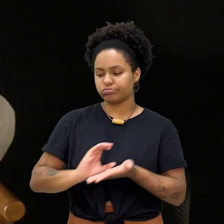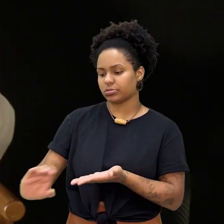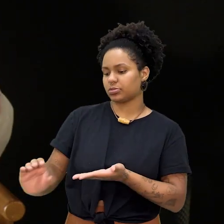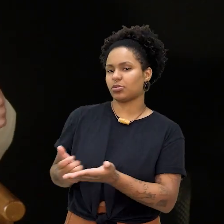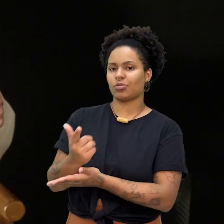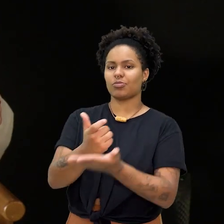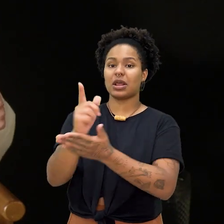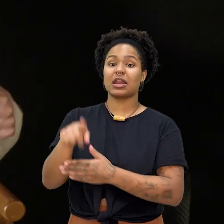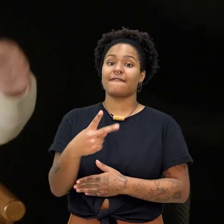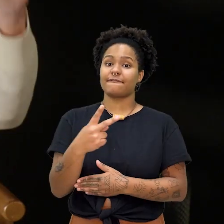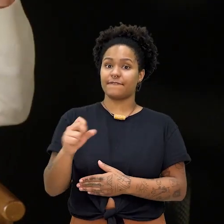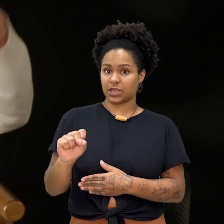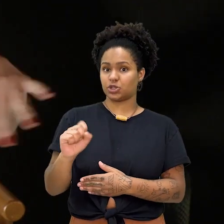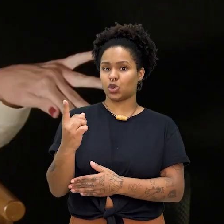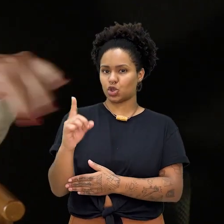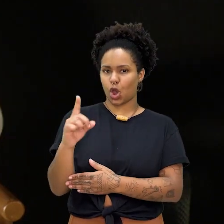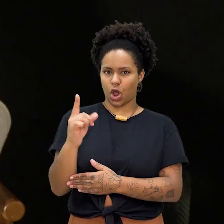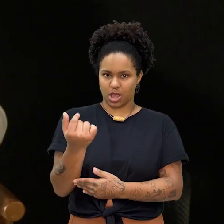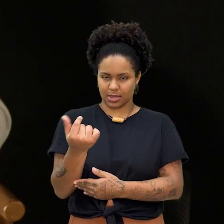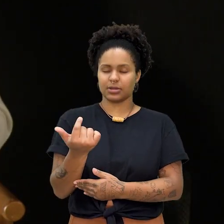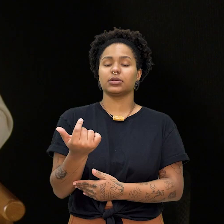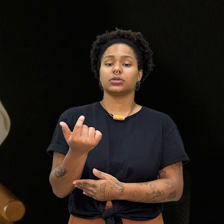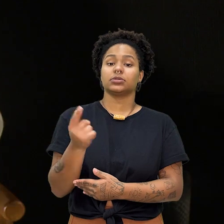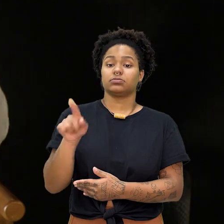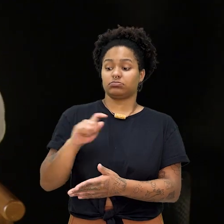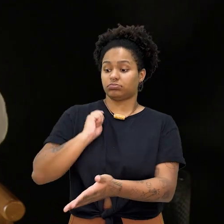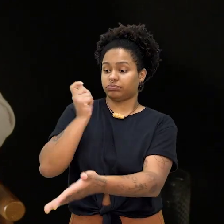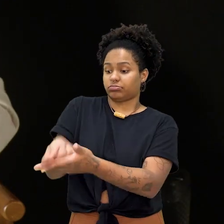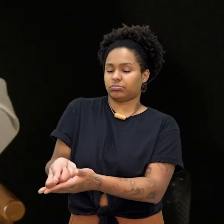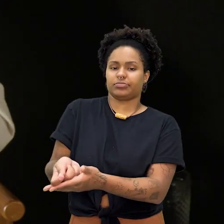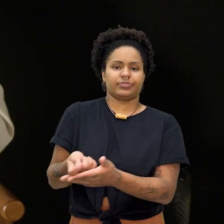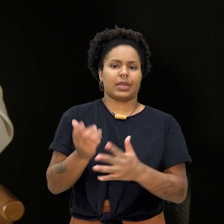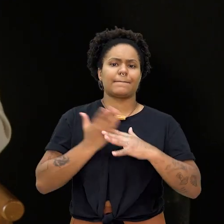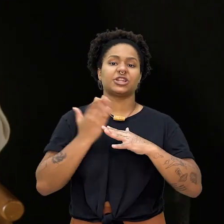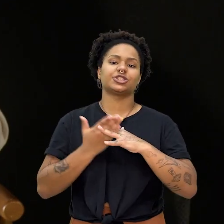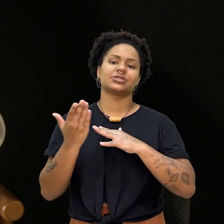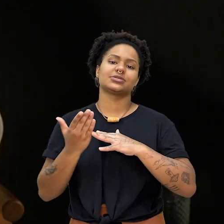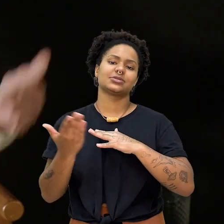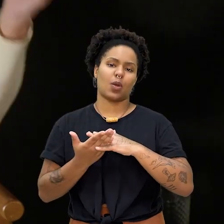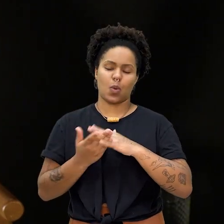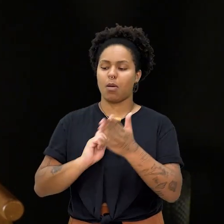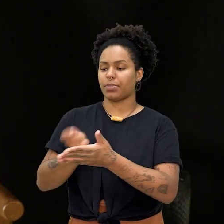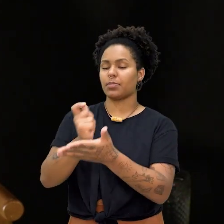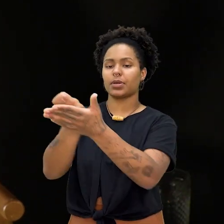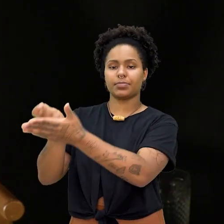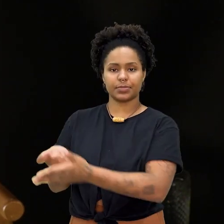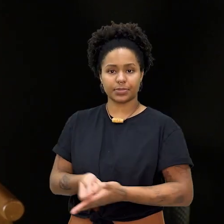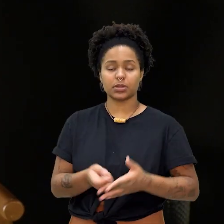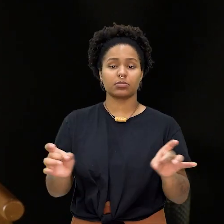Eram $28 e pago em diversas prestações. E aí